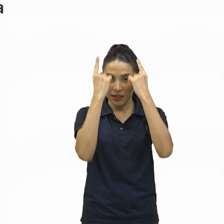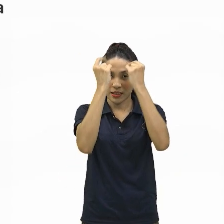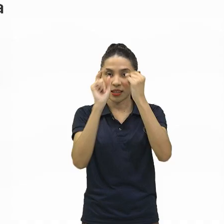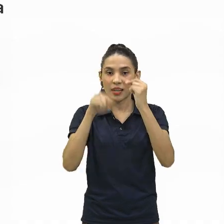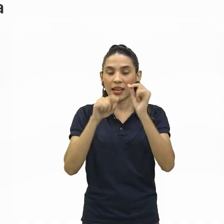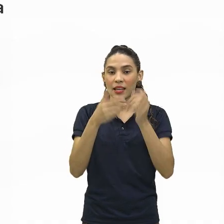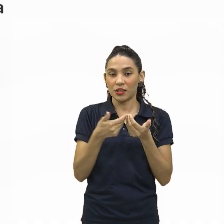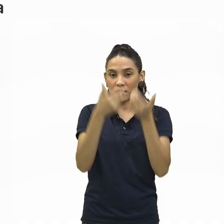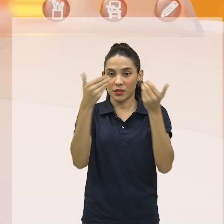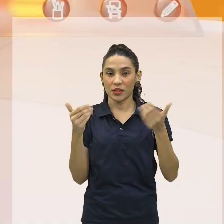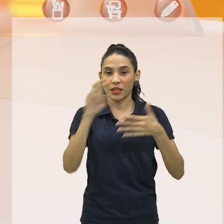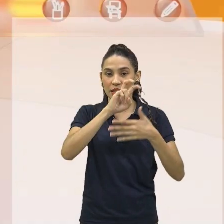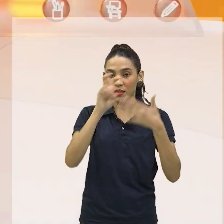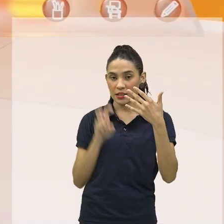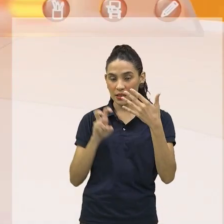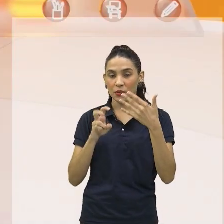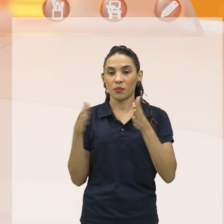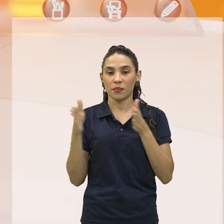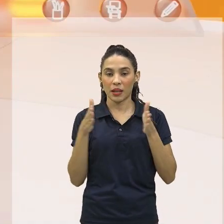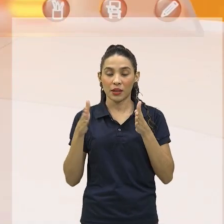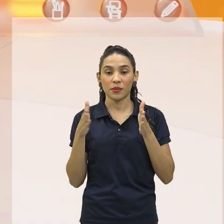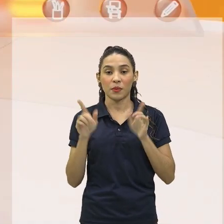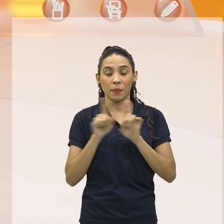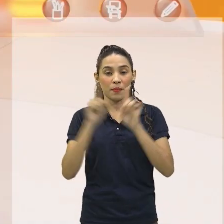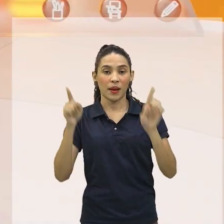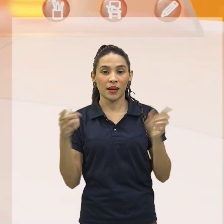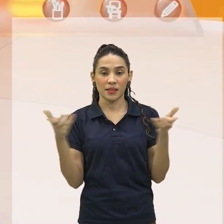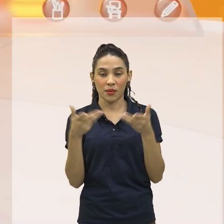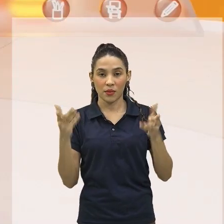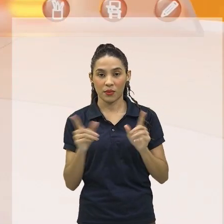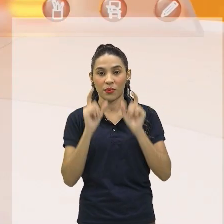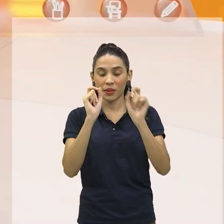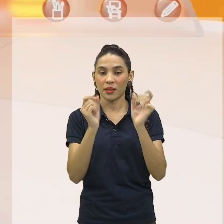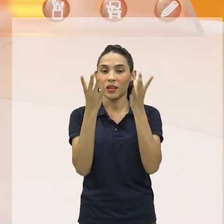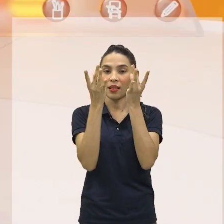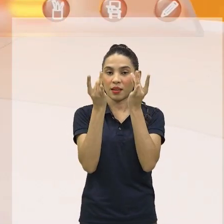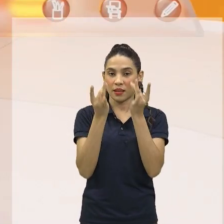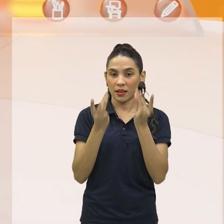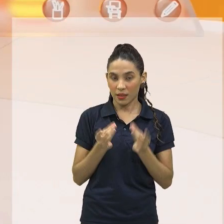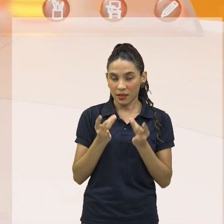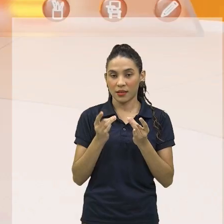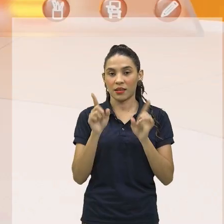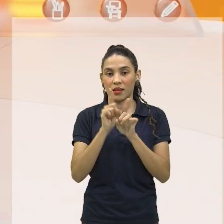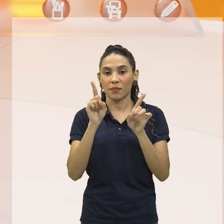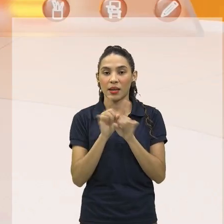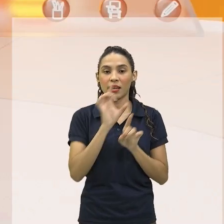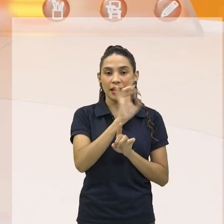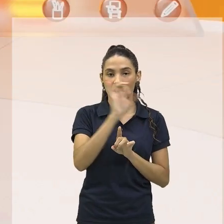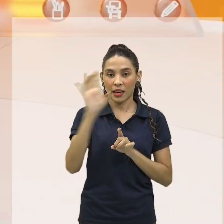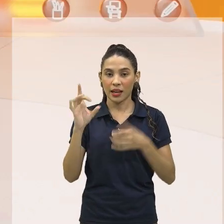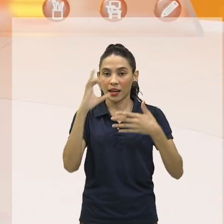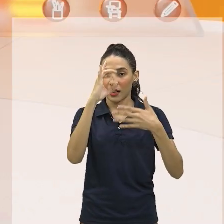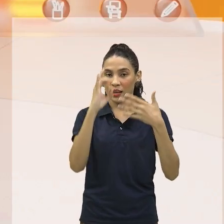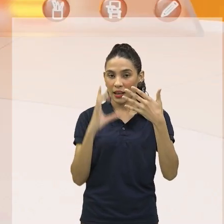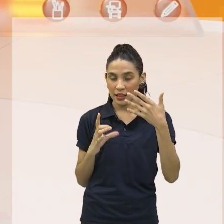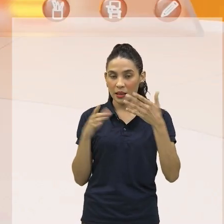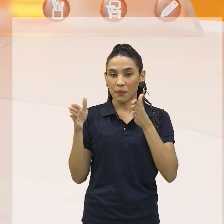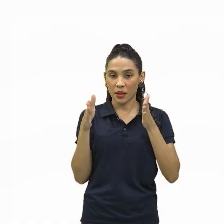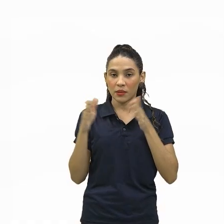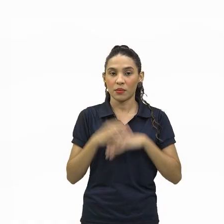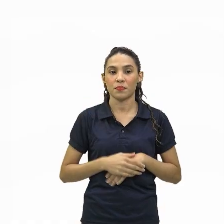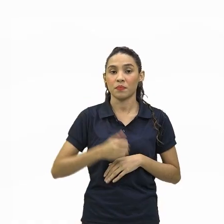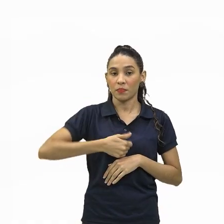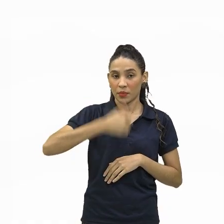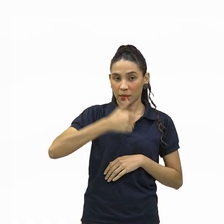em 5 períodos. E agora nós iremos, né, nos detalharmos a respeito de cada período. Vamos ao período